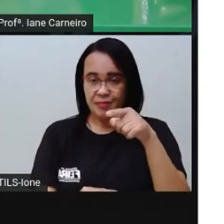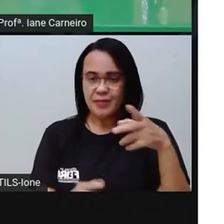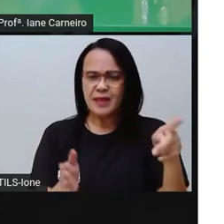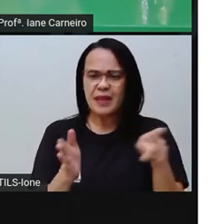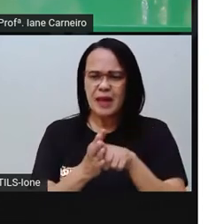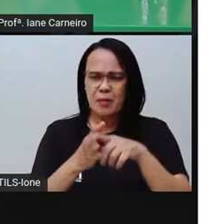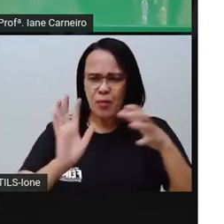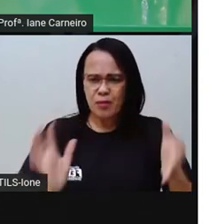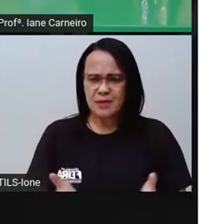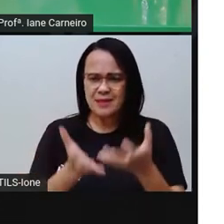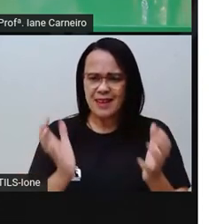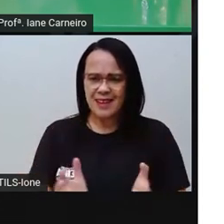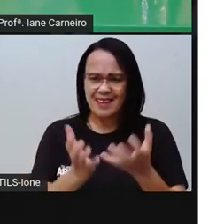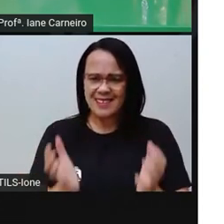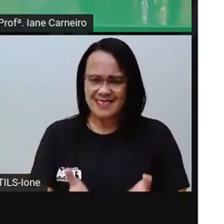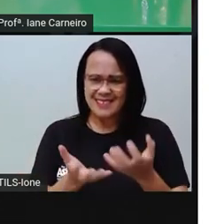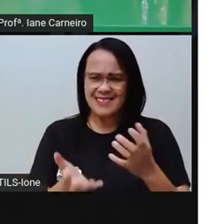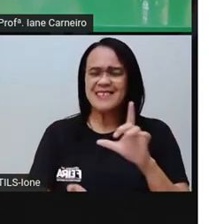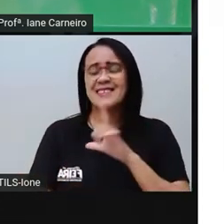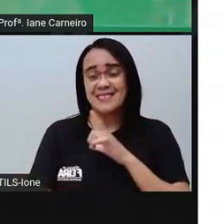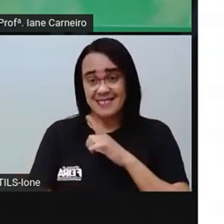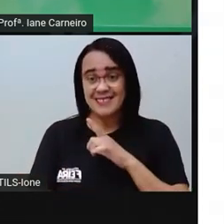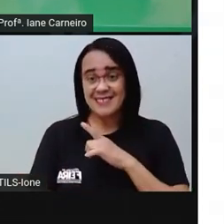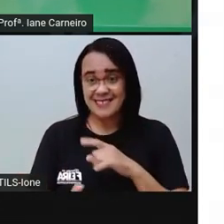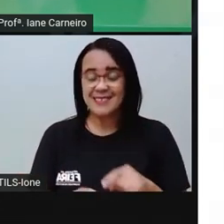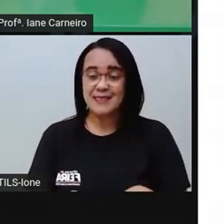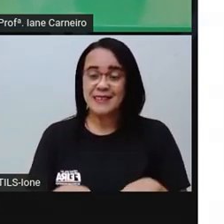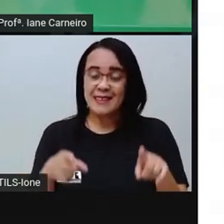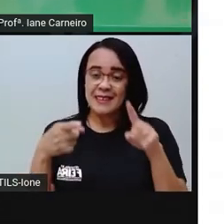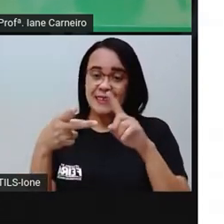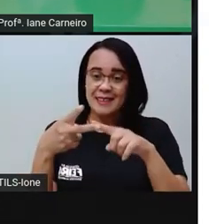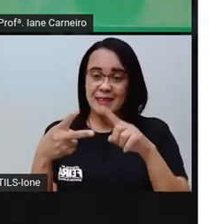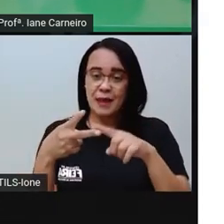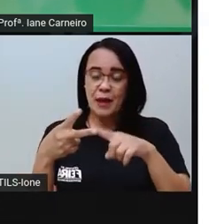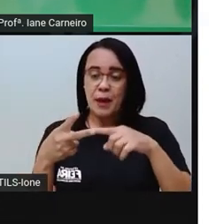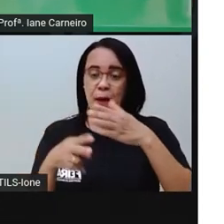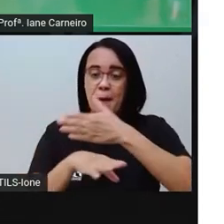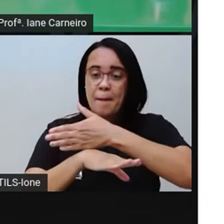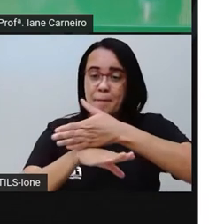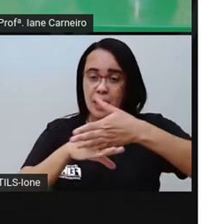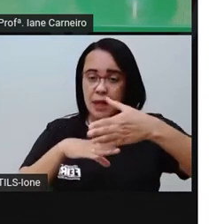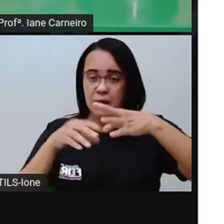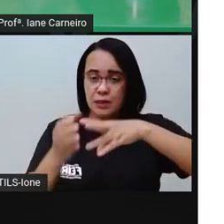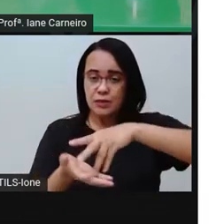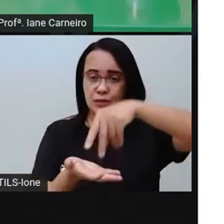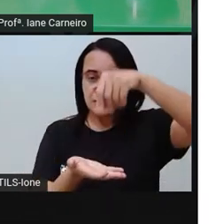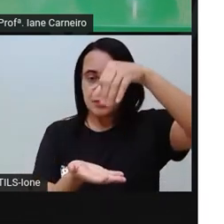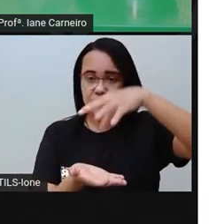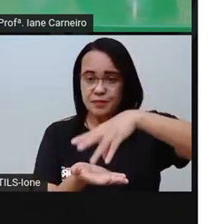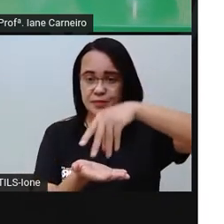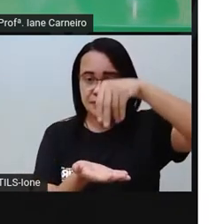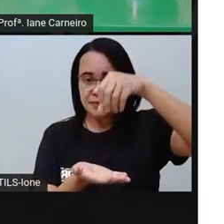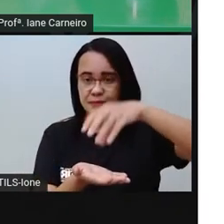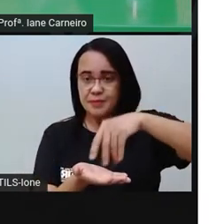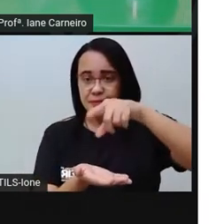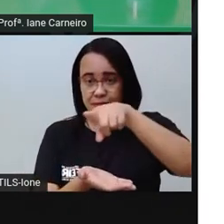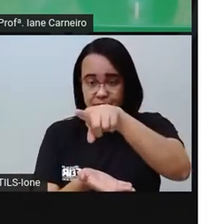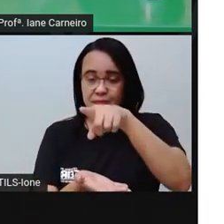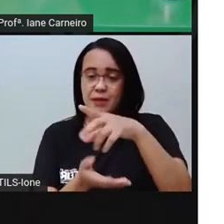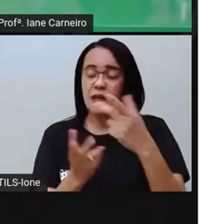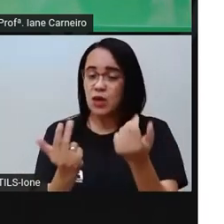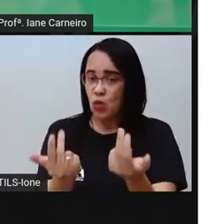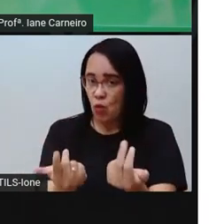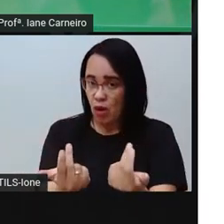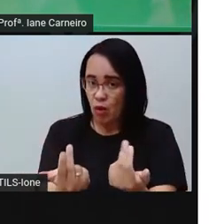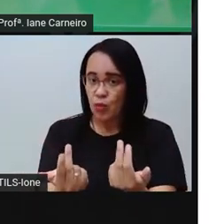o vinagre, é esse aqui. E o bicarbonato de sódio, certo? Então a gente vai precisar